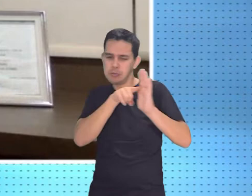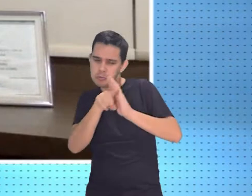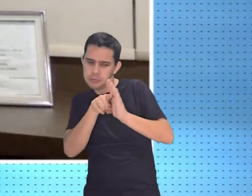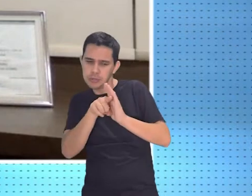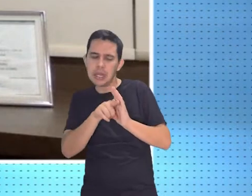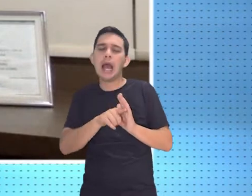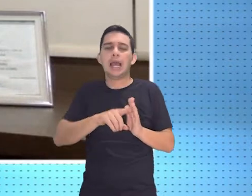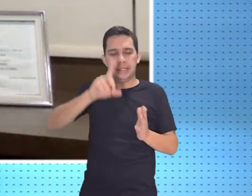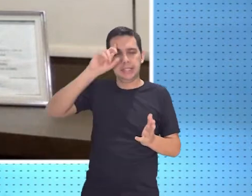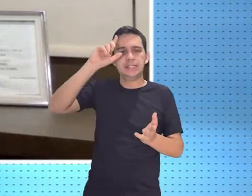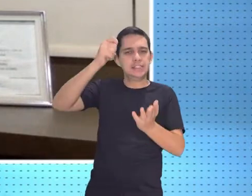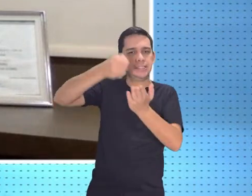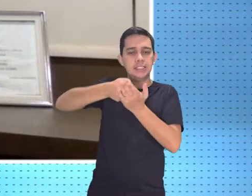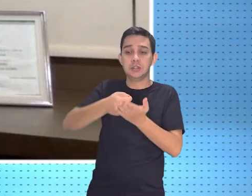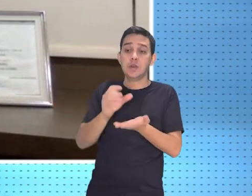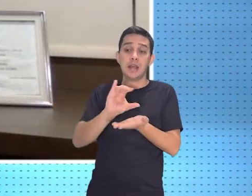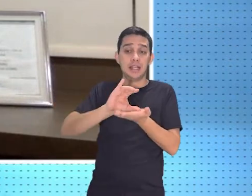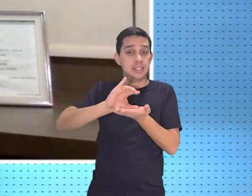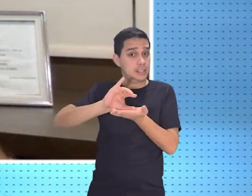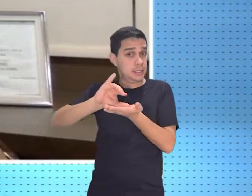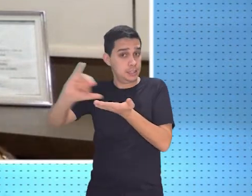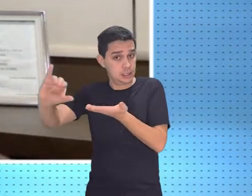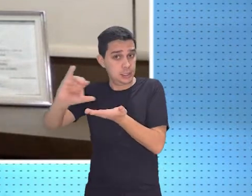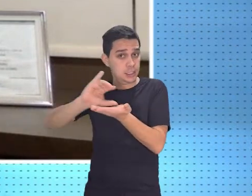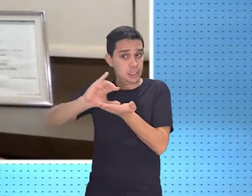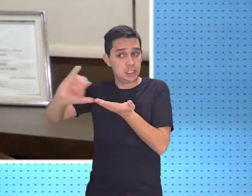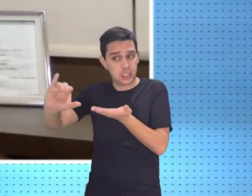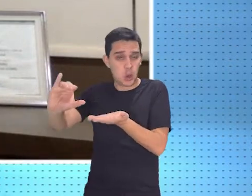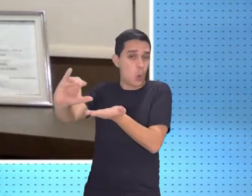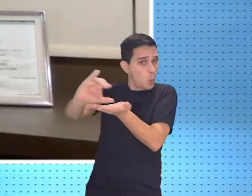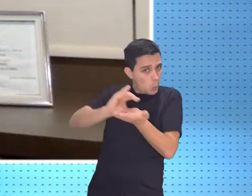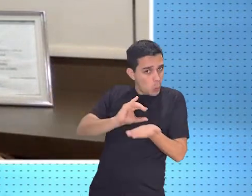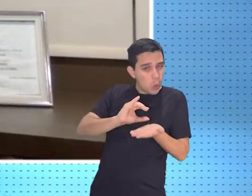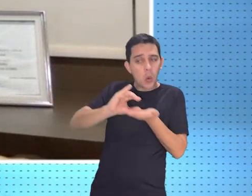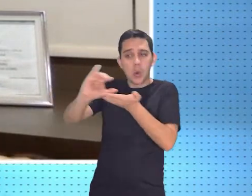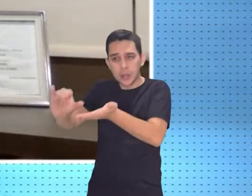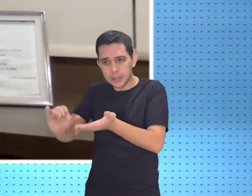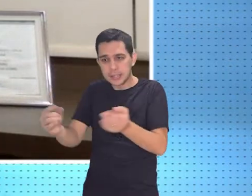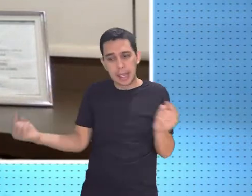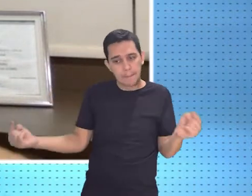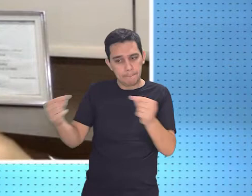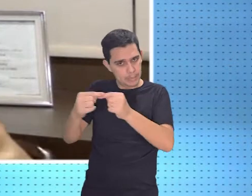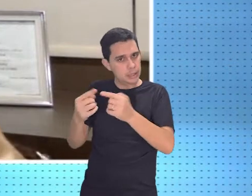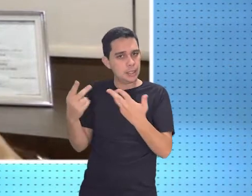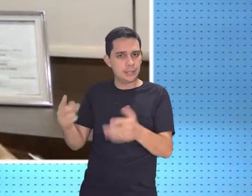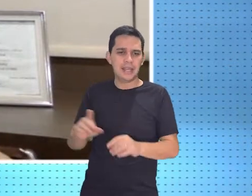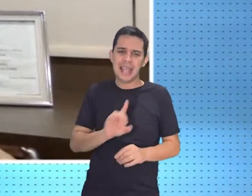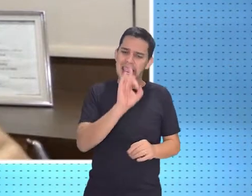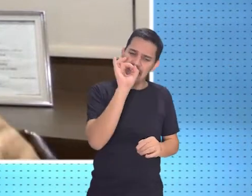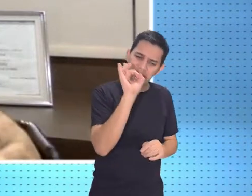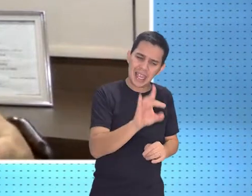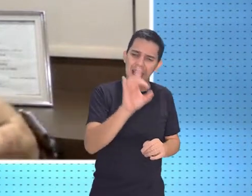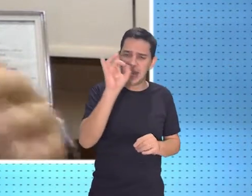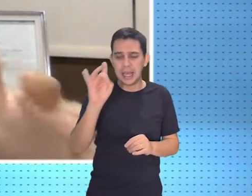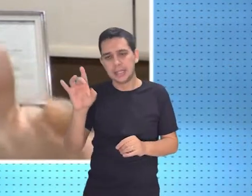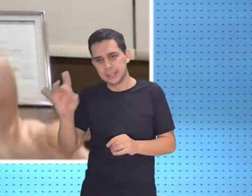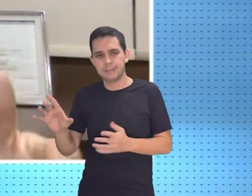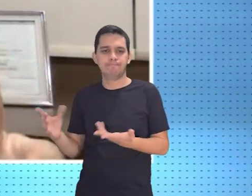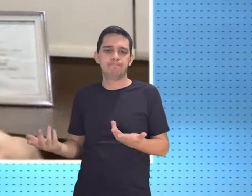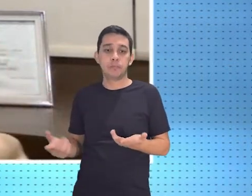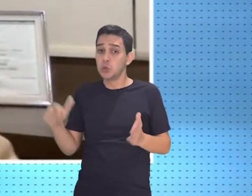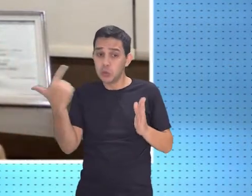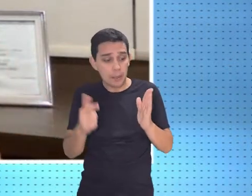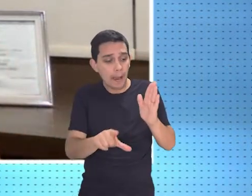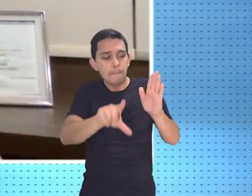que ele arbitra a indenização, num quanto razoável e pertinente àquele caso. Então, não há uma